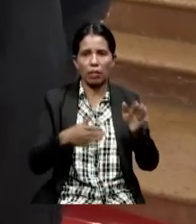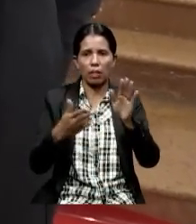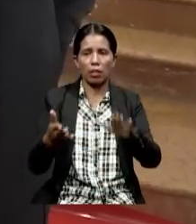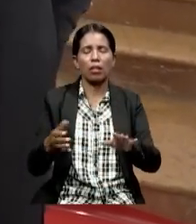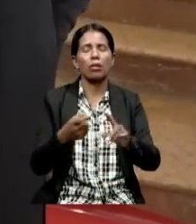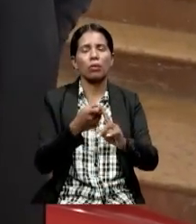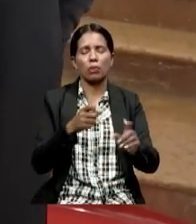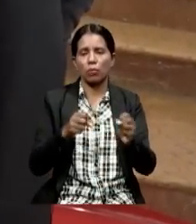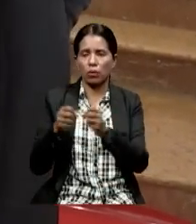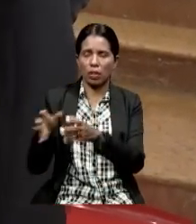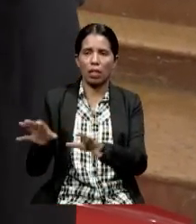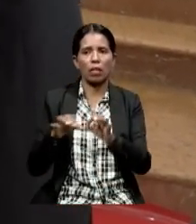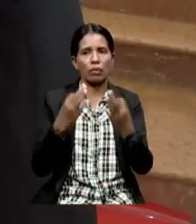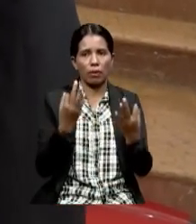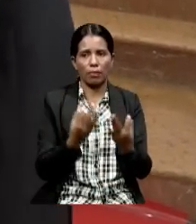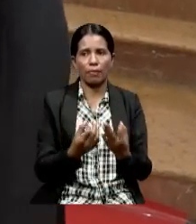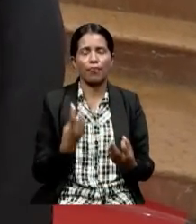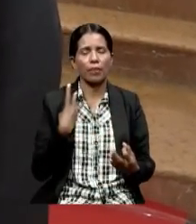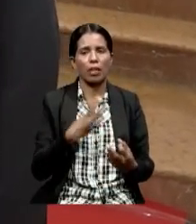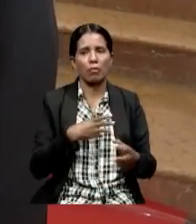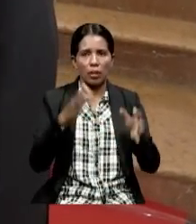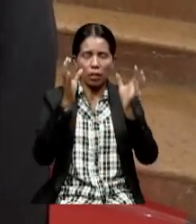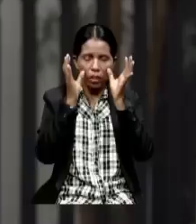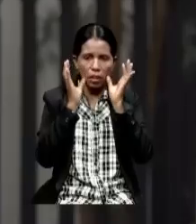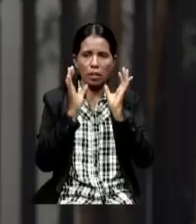família. Amém, triste.